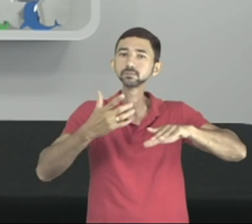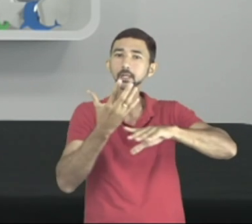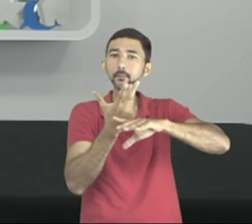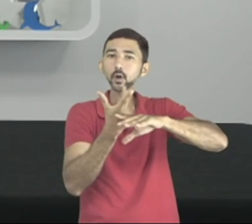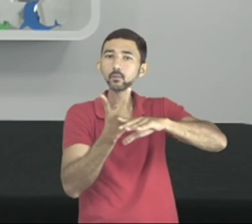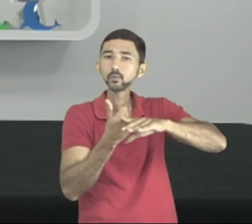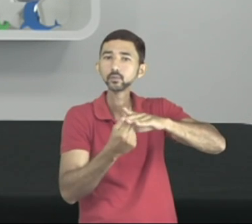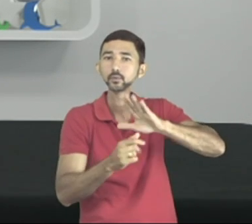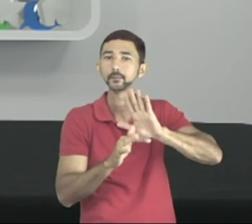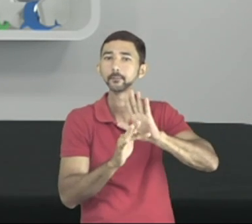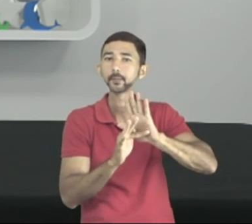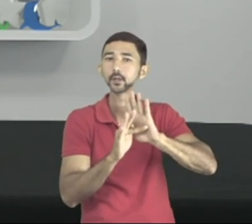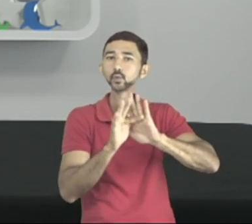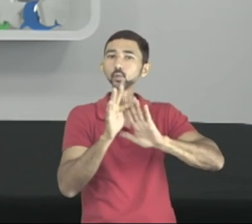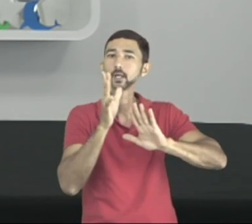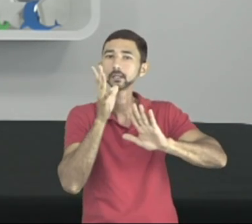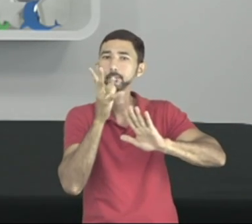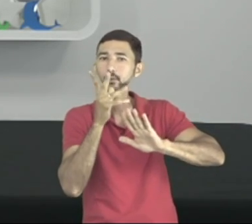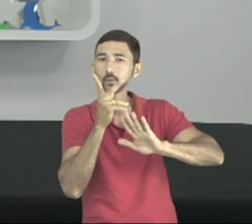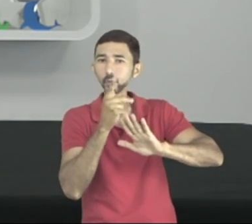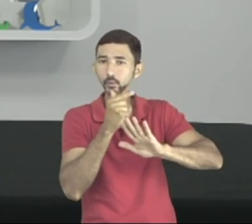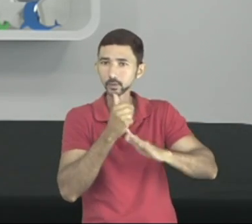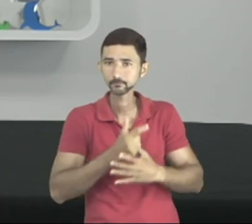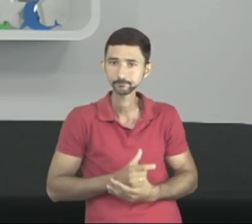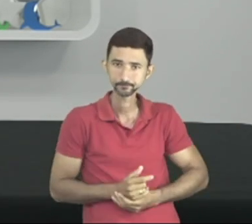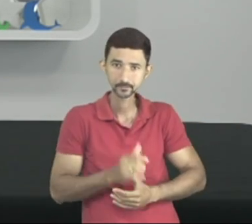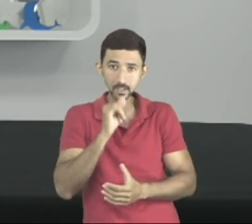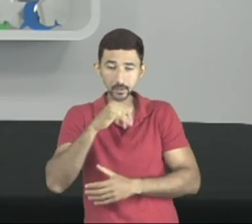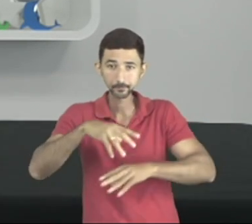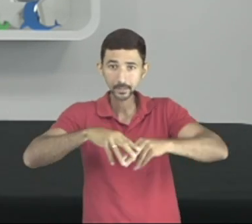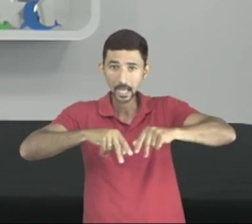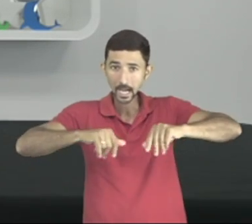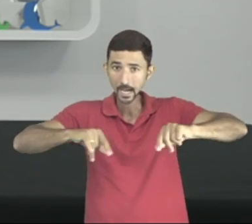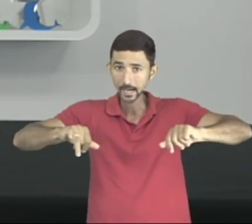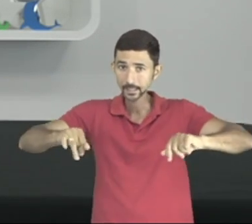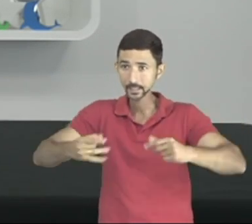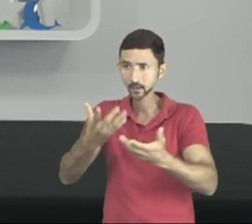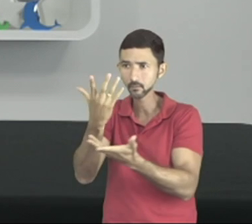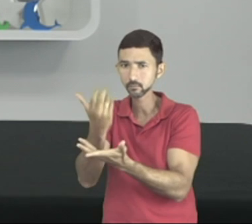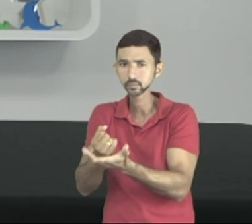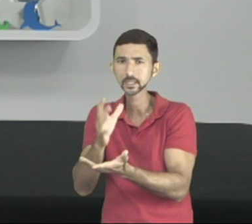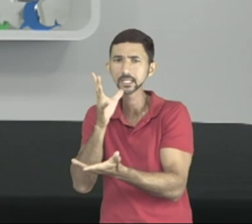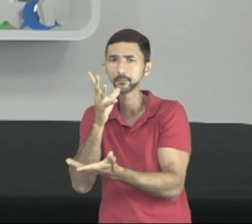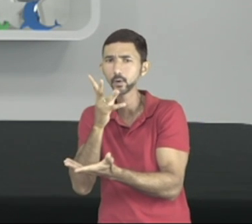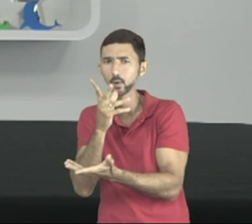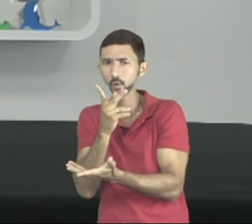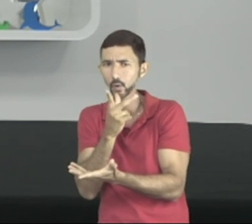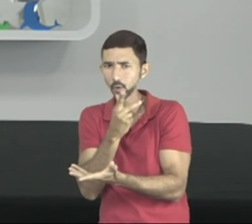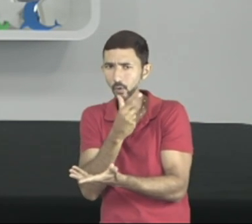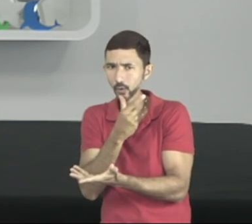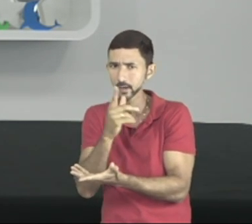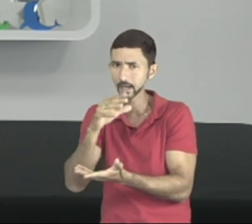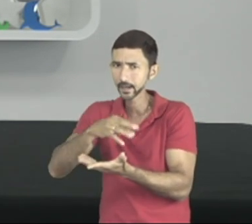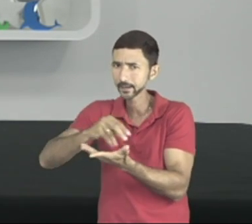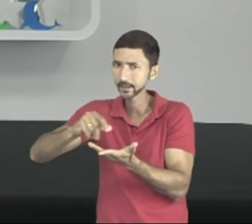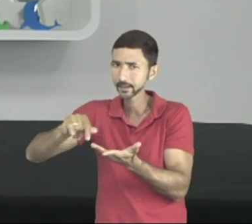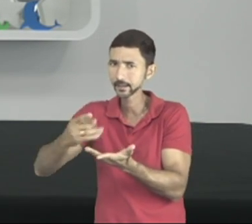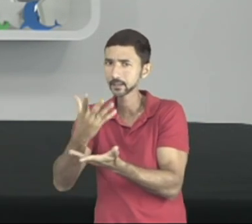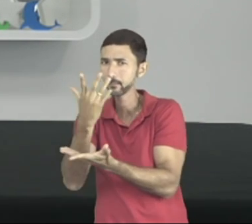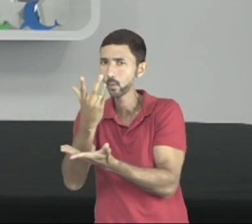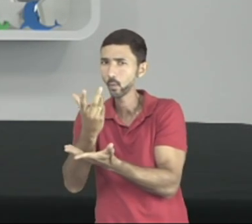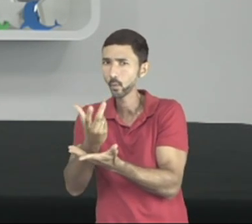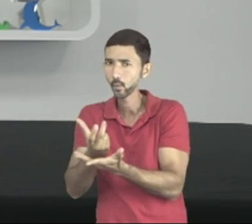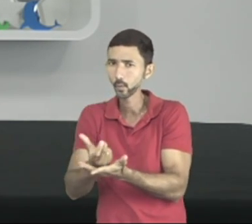da areia é 0,2. Então a areia recebe mais rápido, libera mais rápido. A água demora mais para